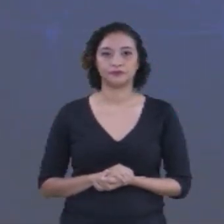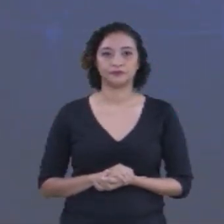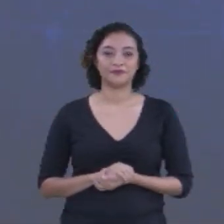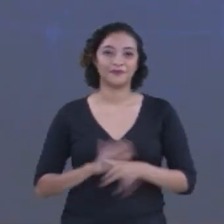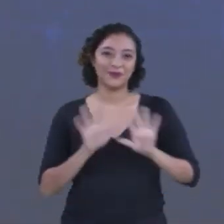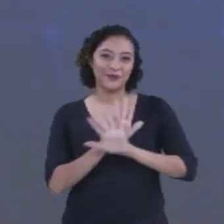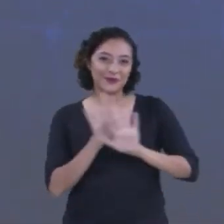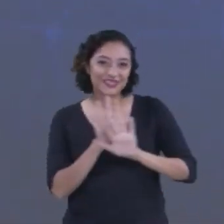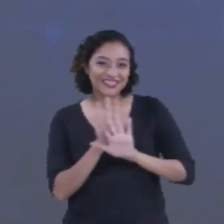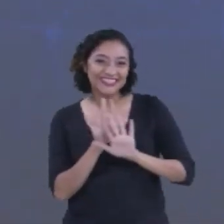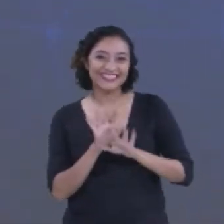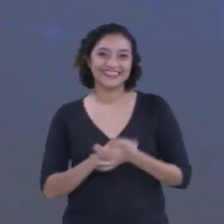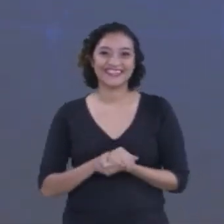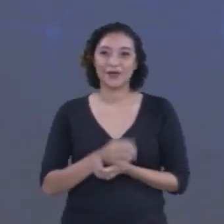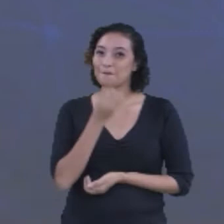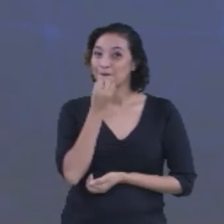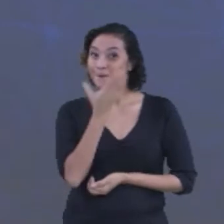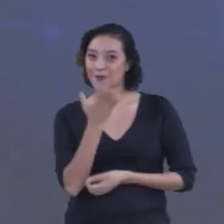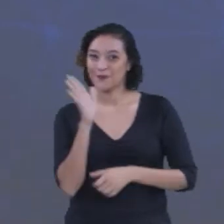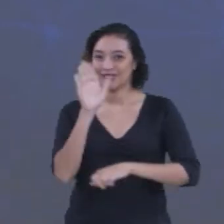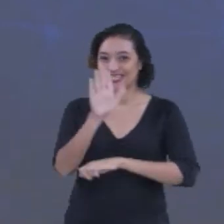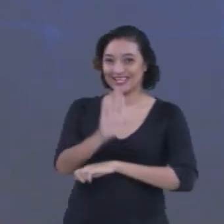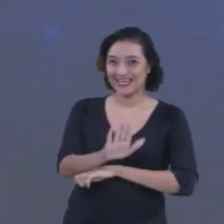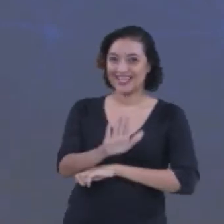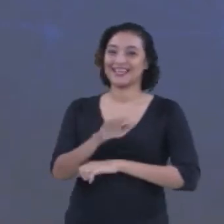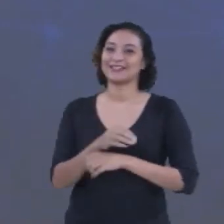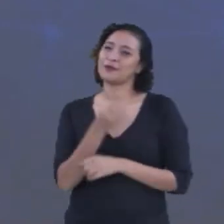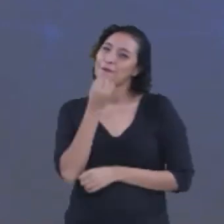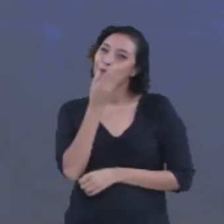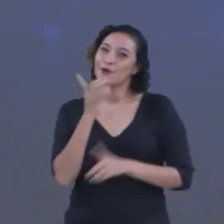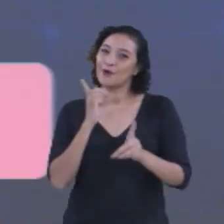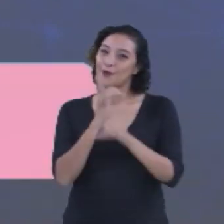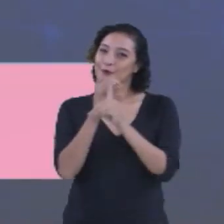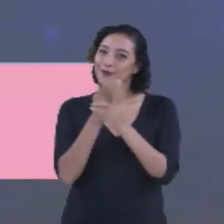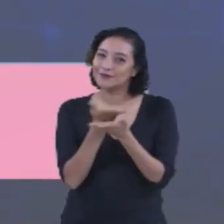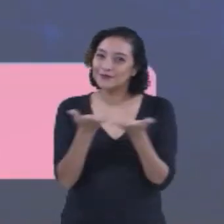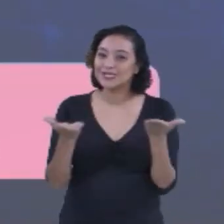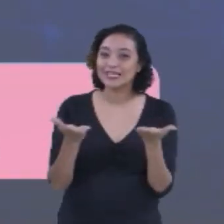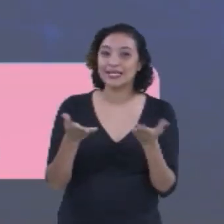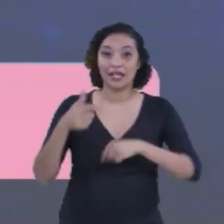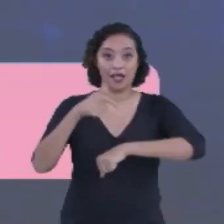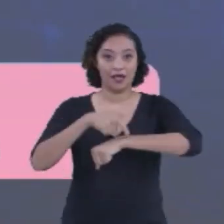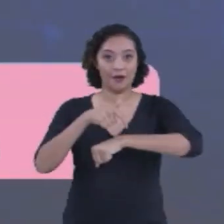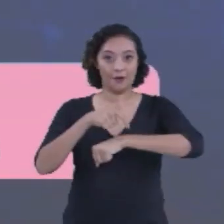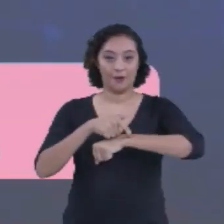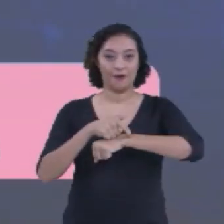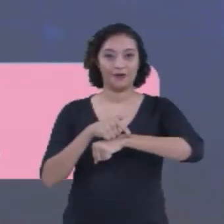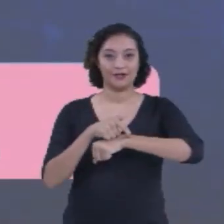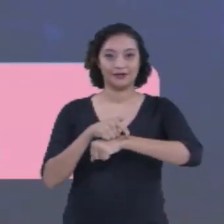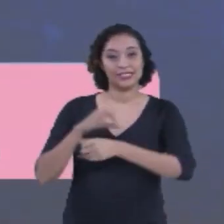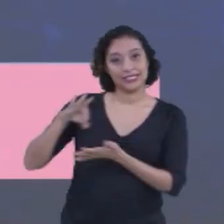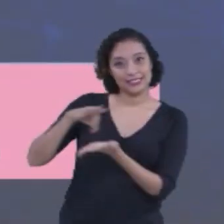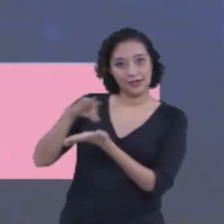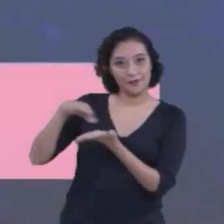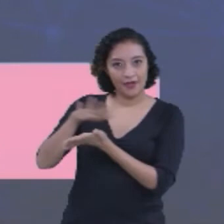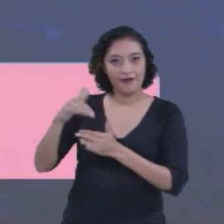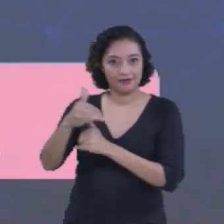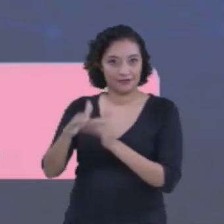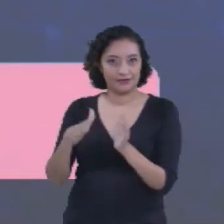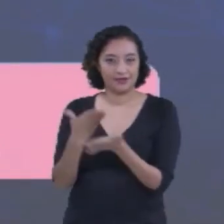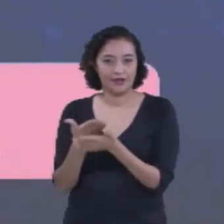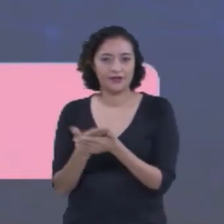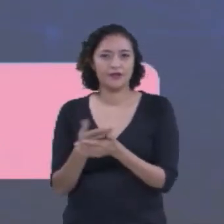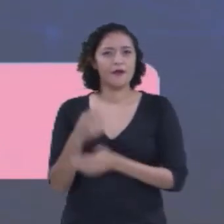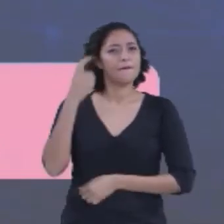Olá, gente! Boa tarde! Que bom encontrar vocês agora para o nosso momento do Semean Class, onde vamos refletir um